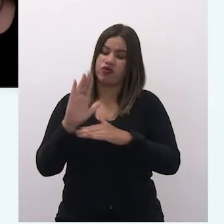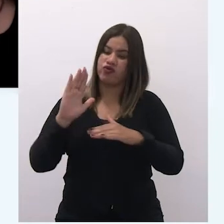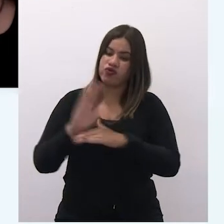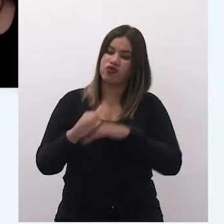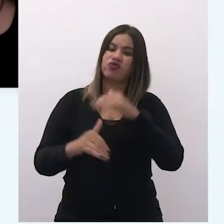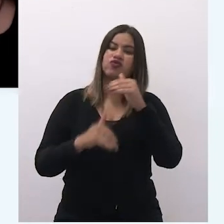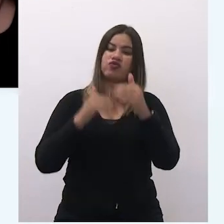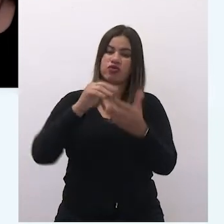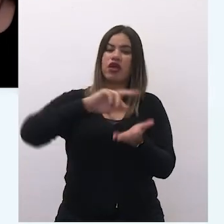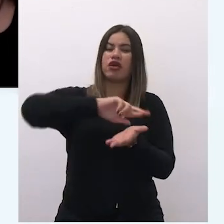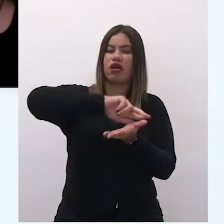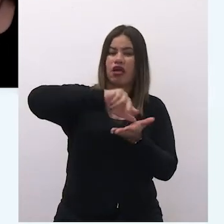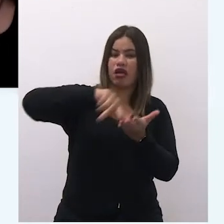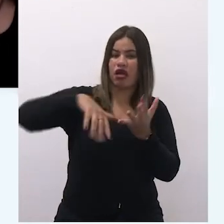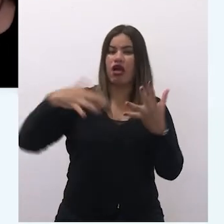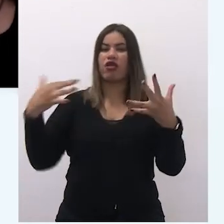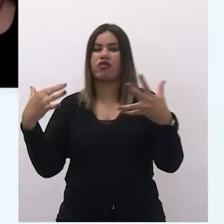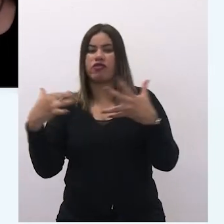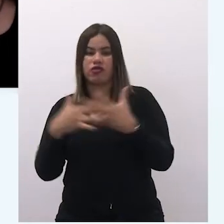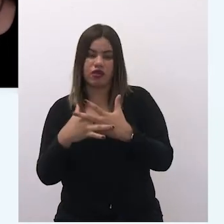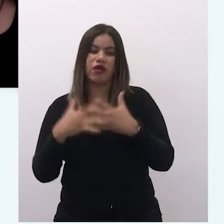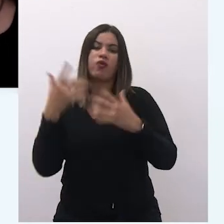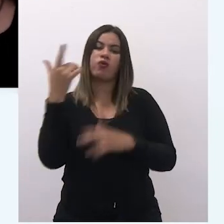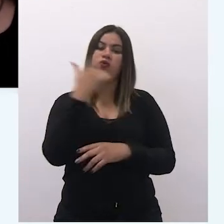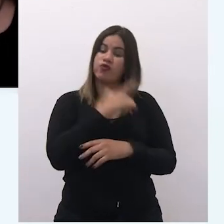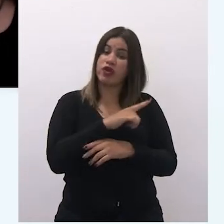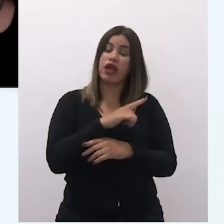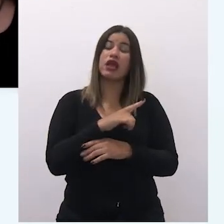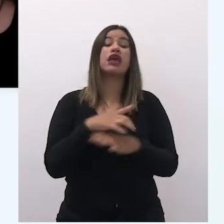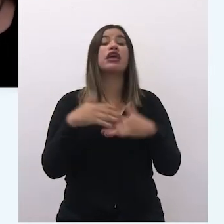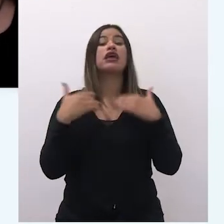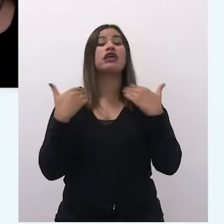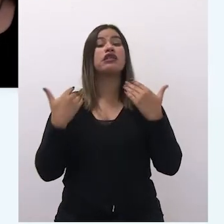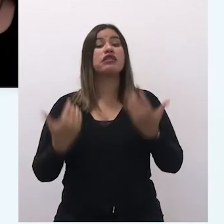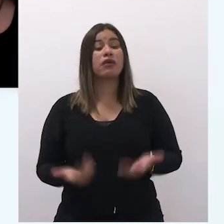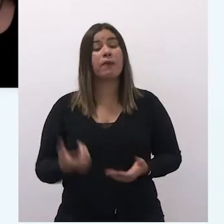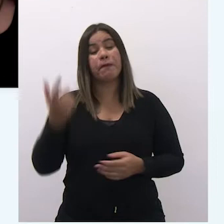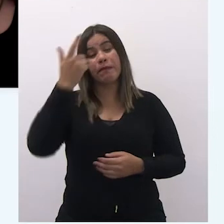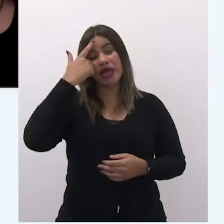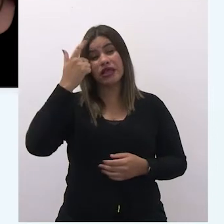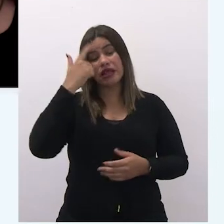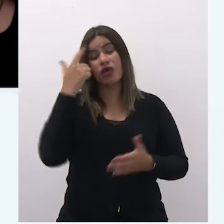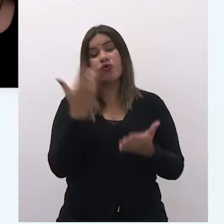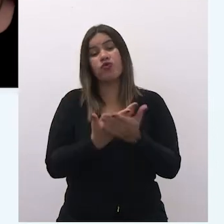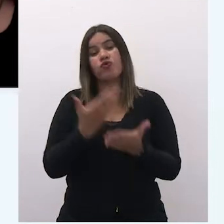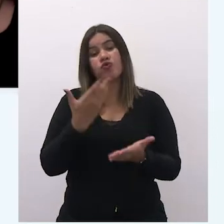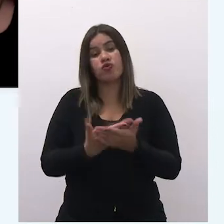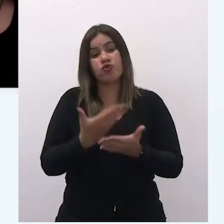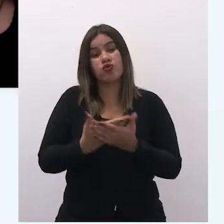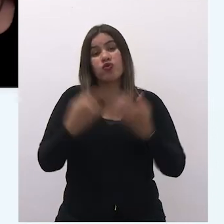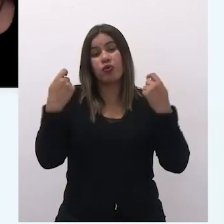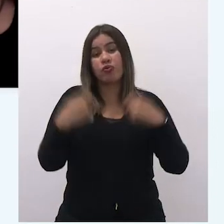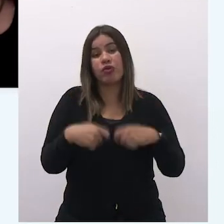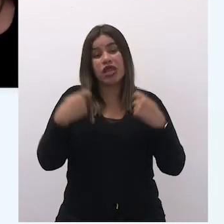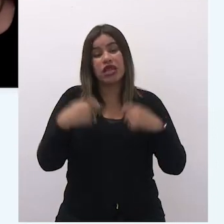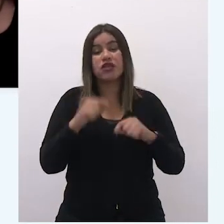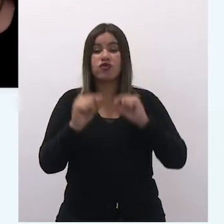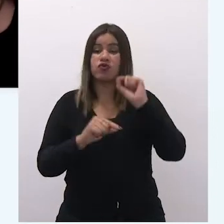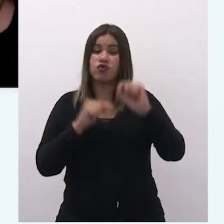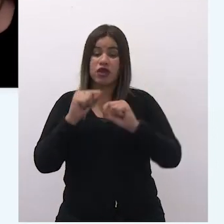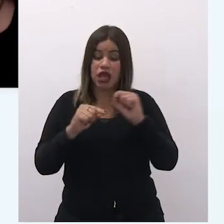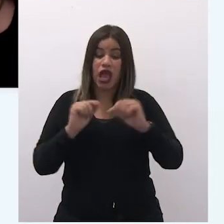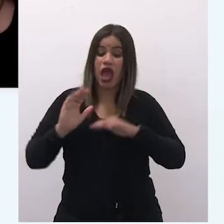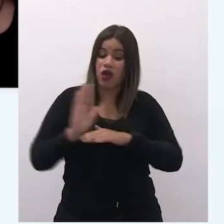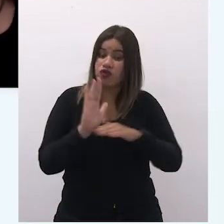das virtudes cidadãs. Então, pensando nisso, as aulas precisam propiciar ambientes em que esse